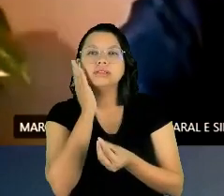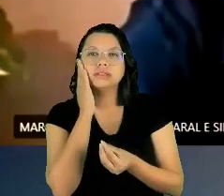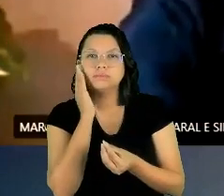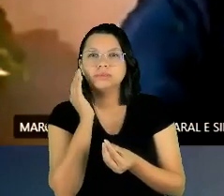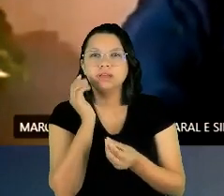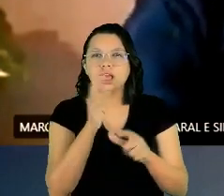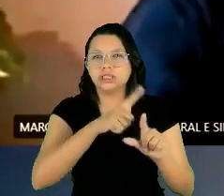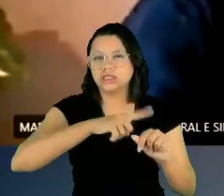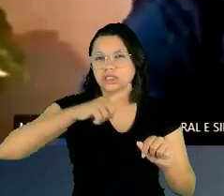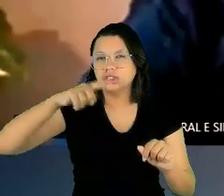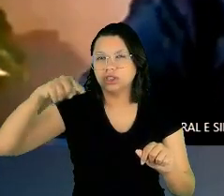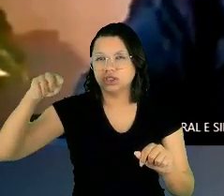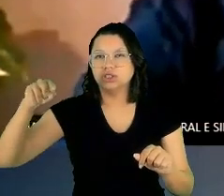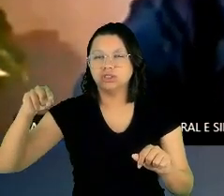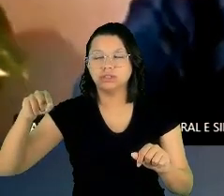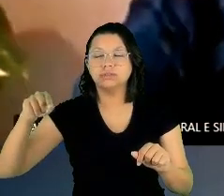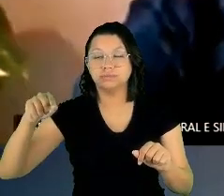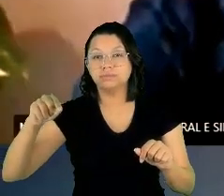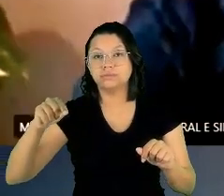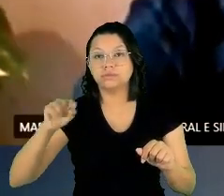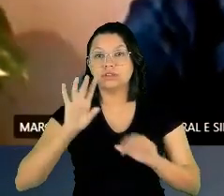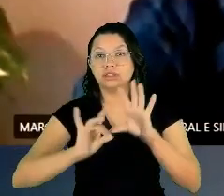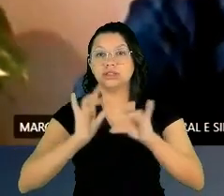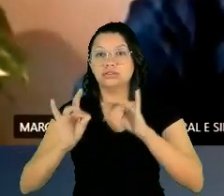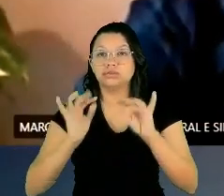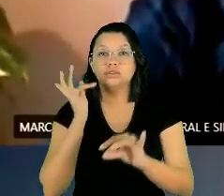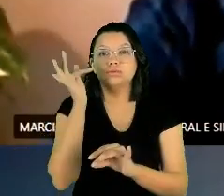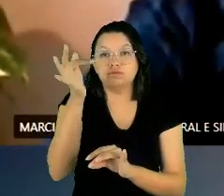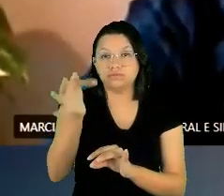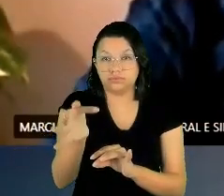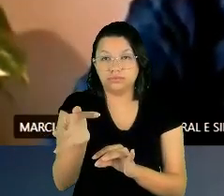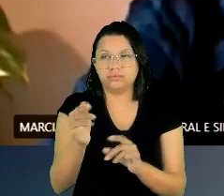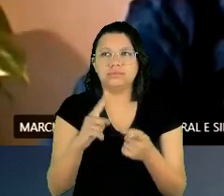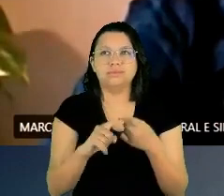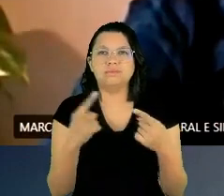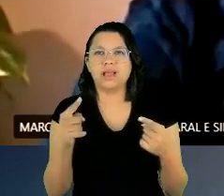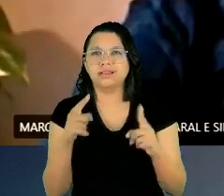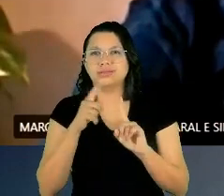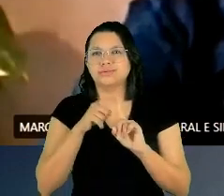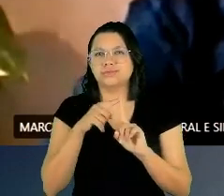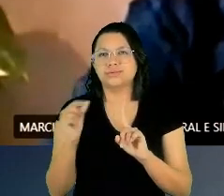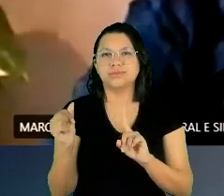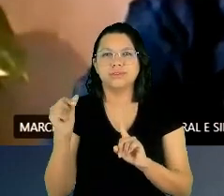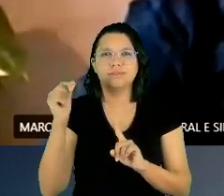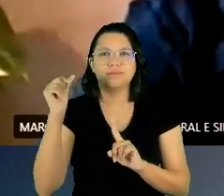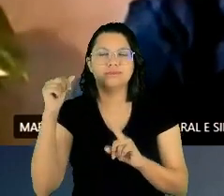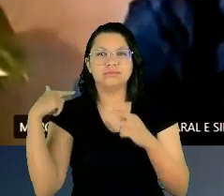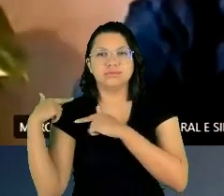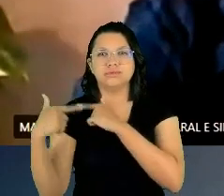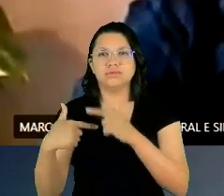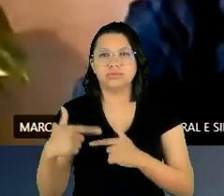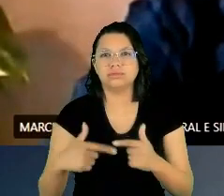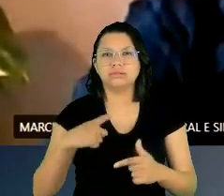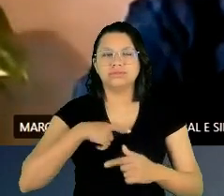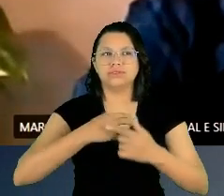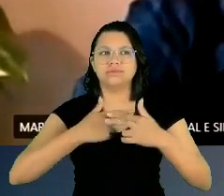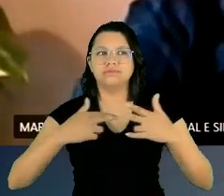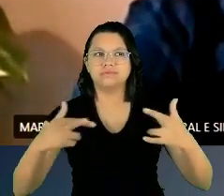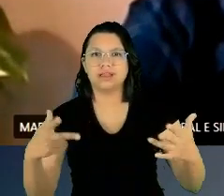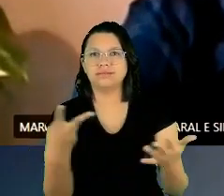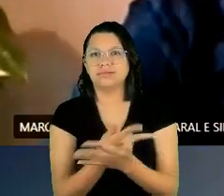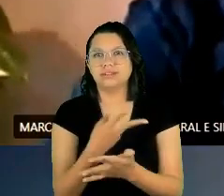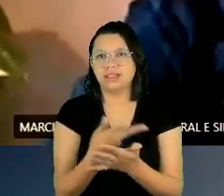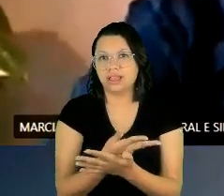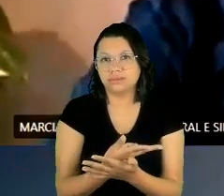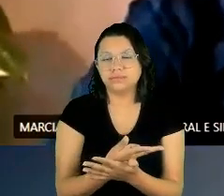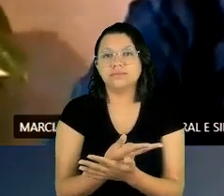uma fórmula da probabilidade de ocorrência daquela escolha no futuro. Só que os modelos econômicos clássicos,